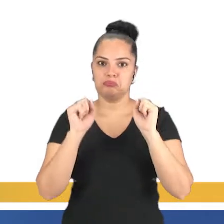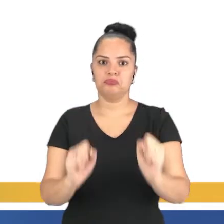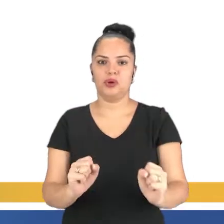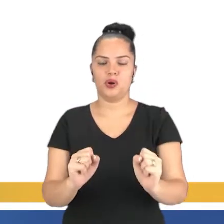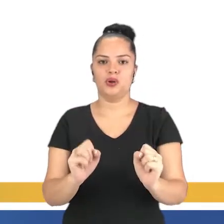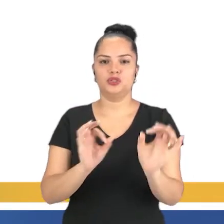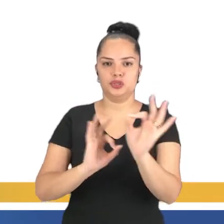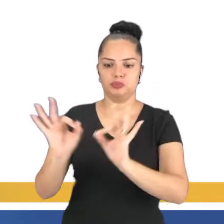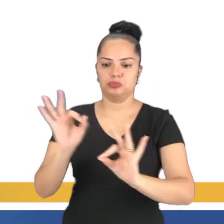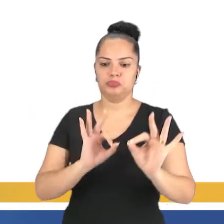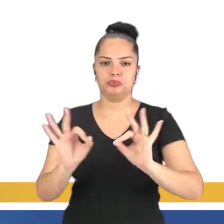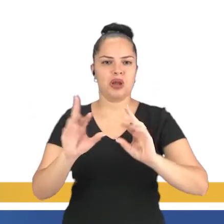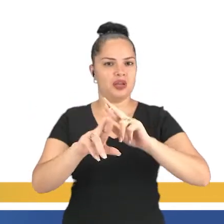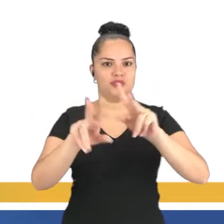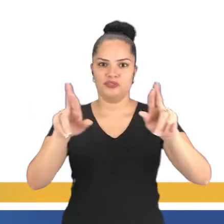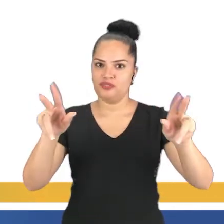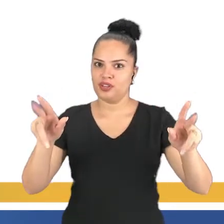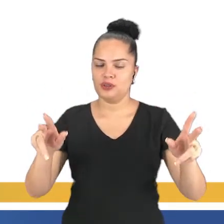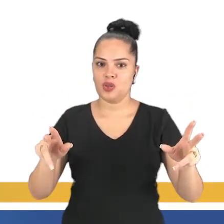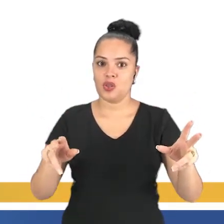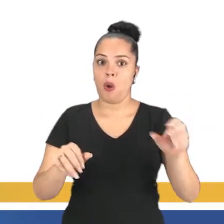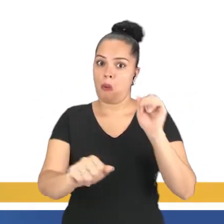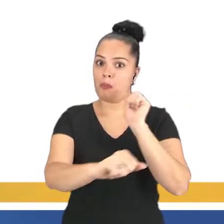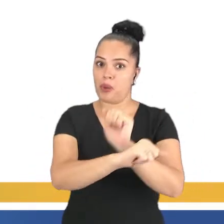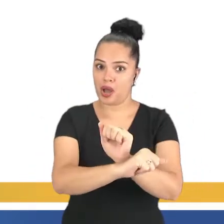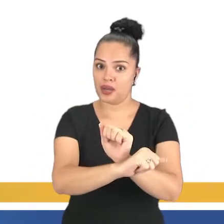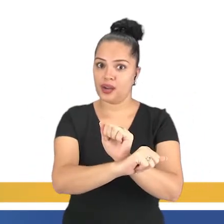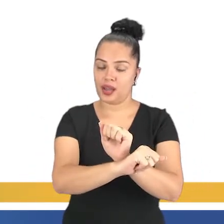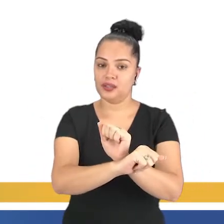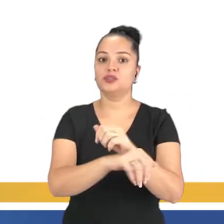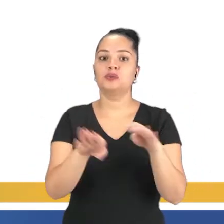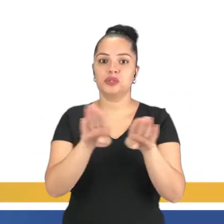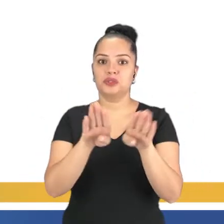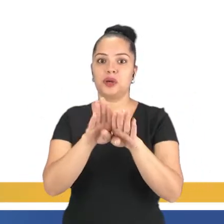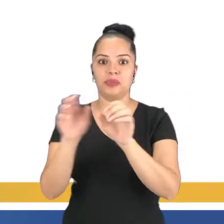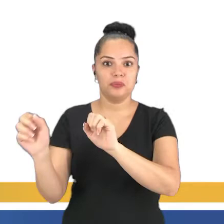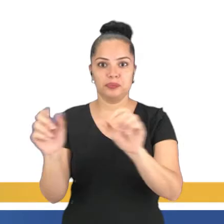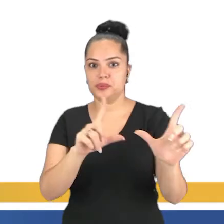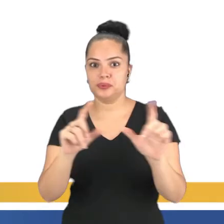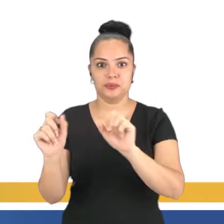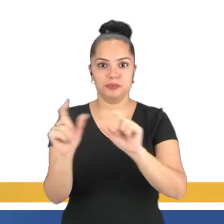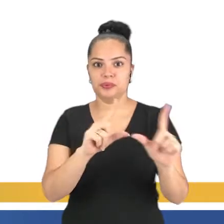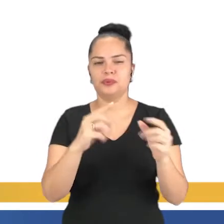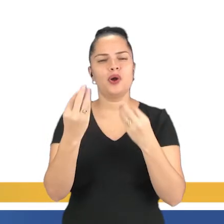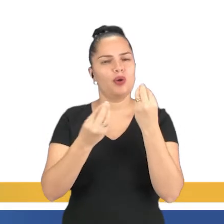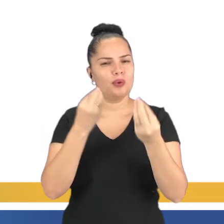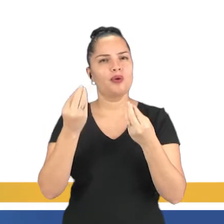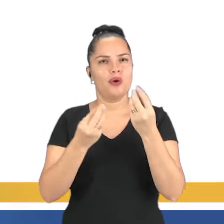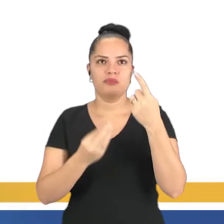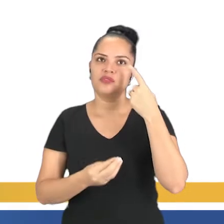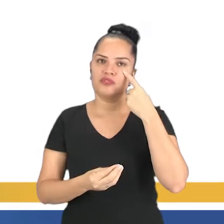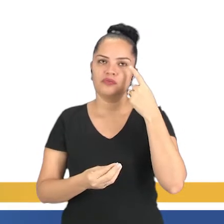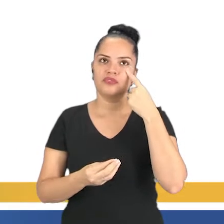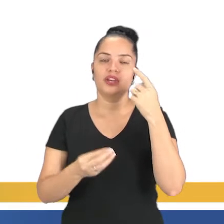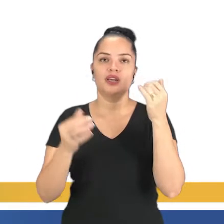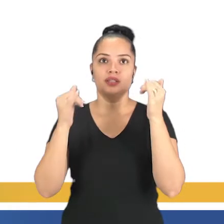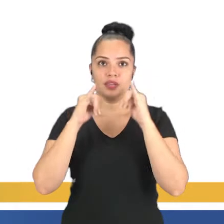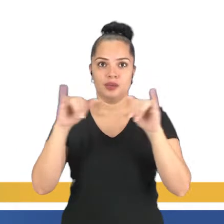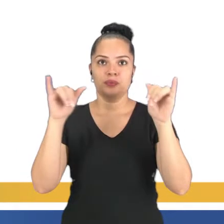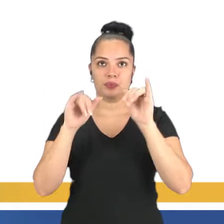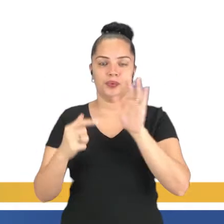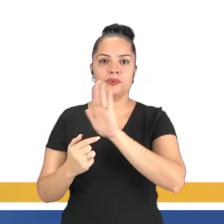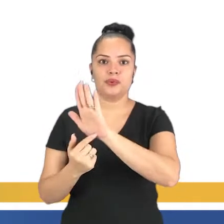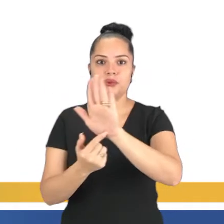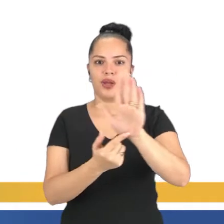construídos em diferentes formatos, entre estáticos e animados. Vejamos como são eles. Infográficos